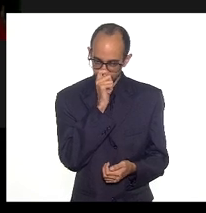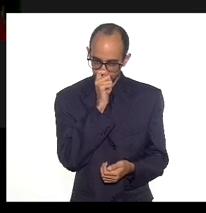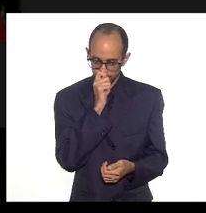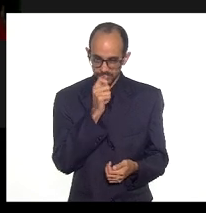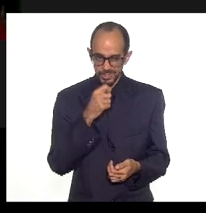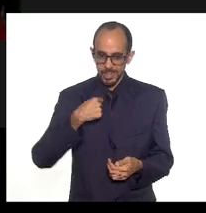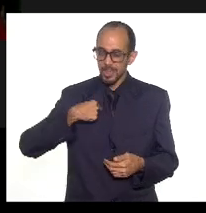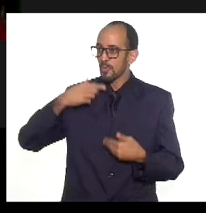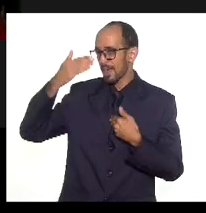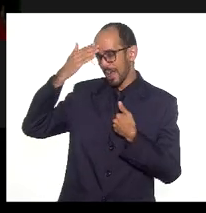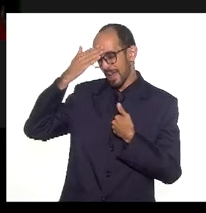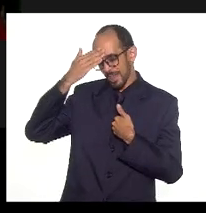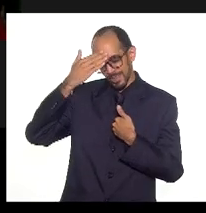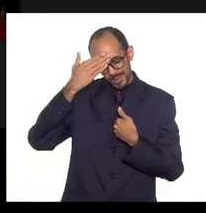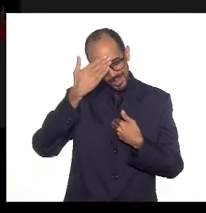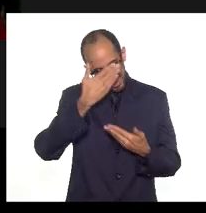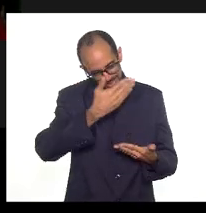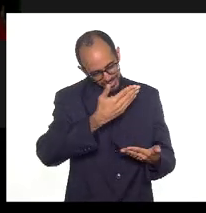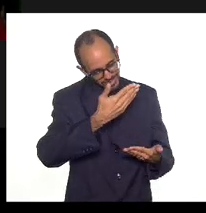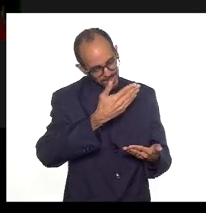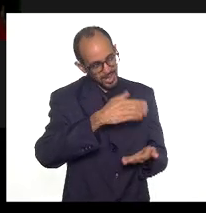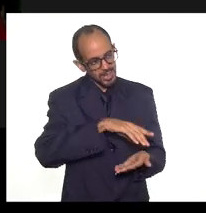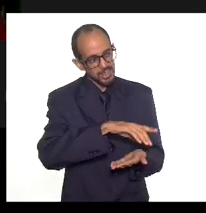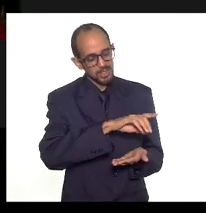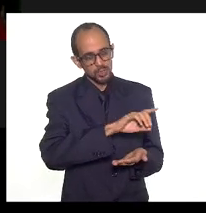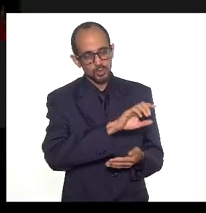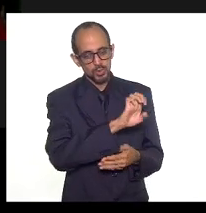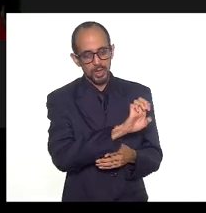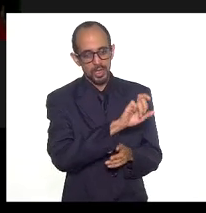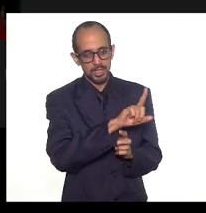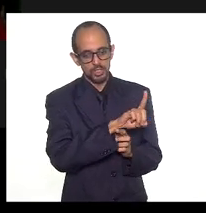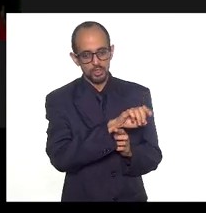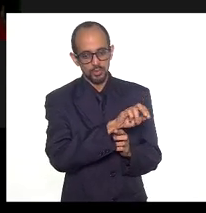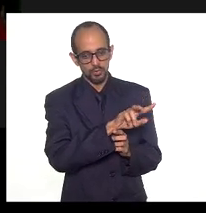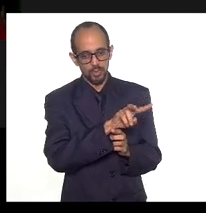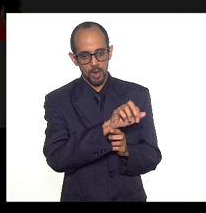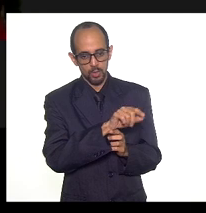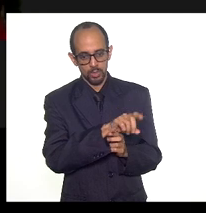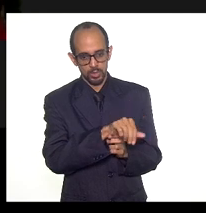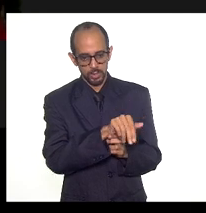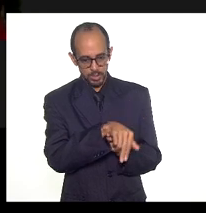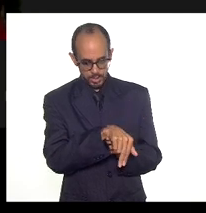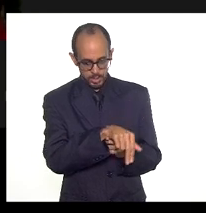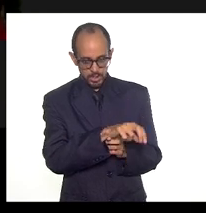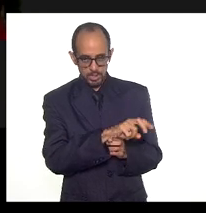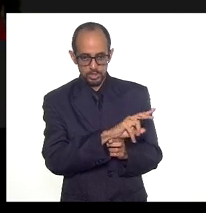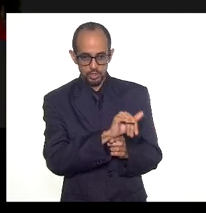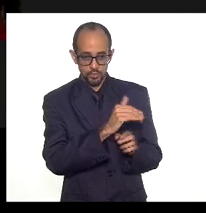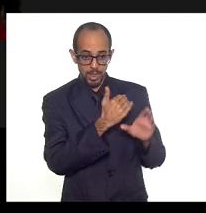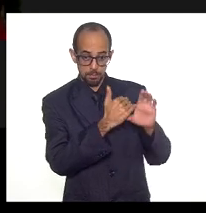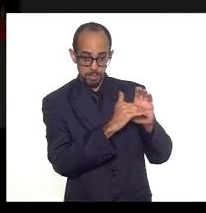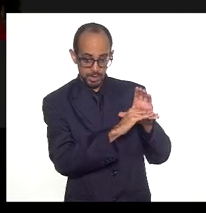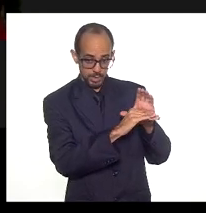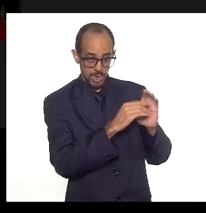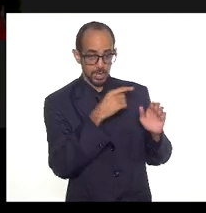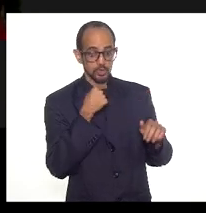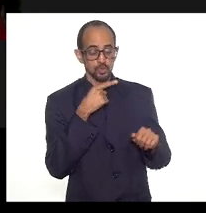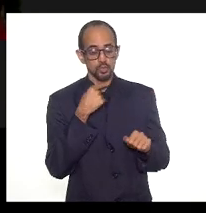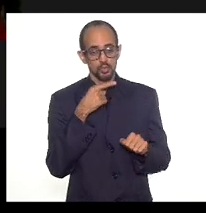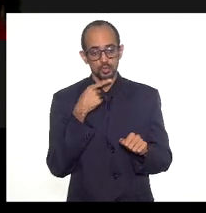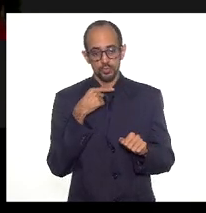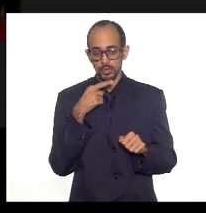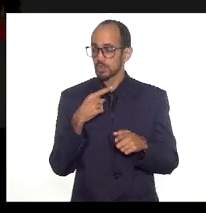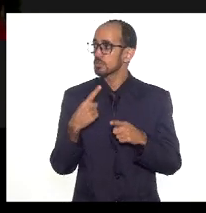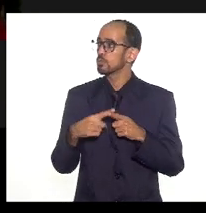agradeço aí, senhor Edivaldo. Nós vamos estar encaminhando, né, as dúvidas que surgiram, porque, na verdade, o